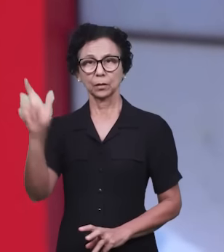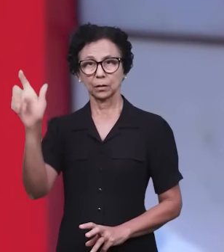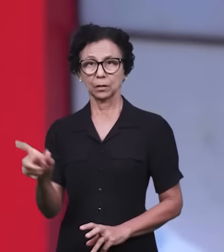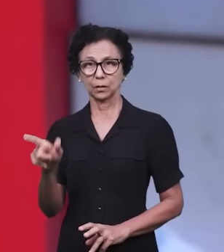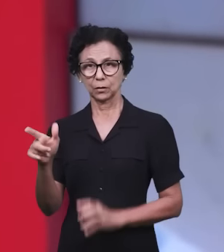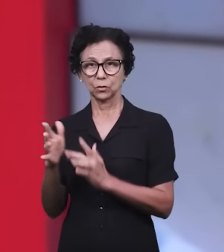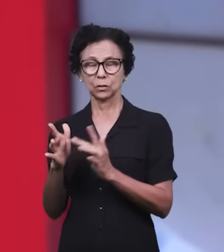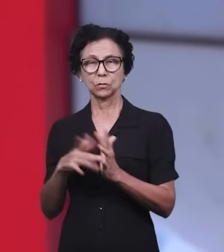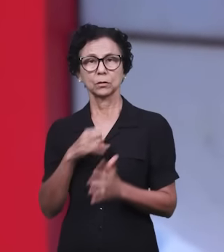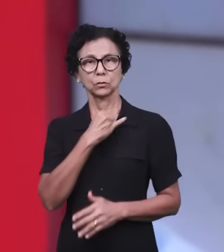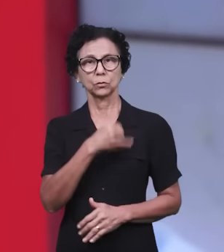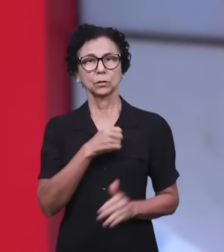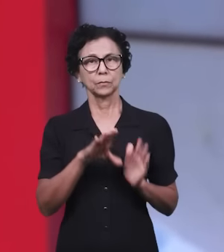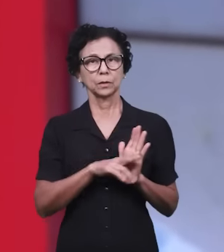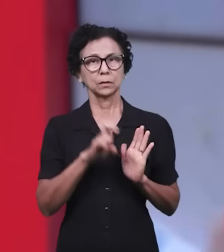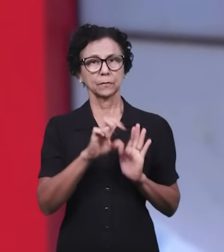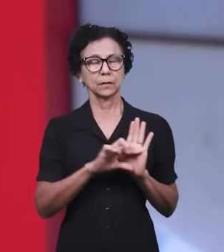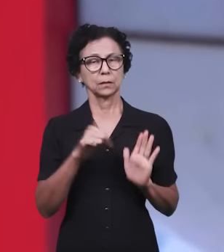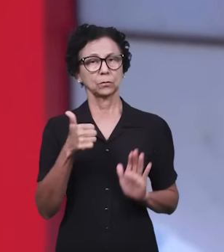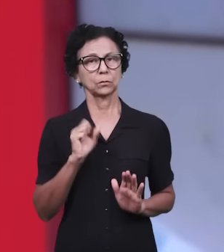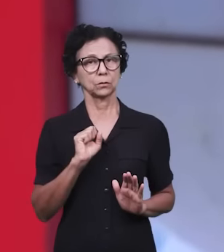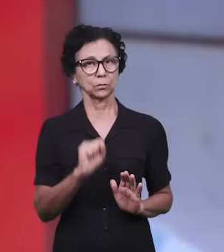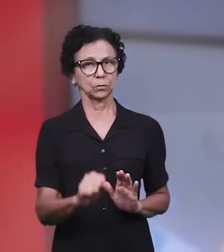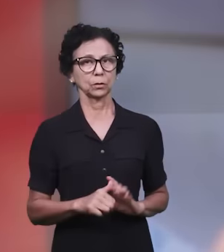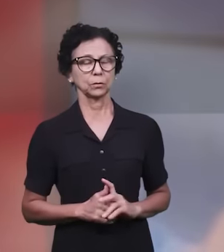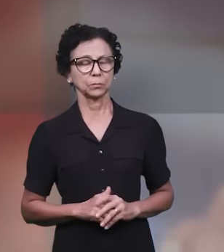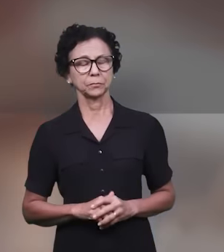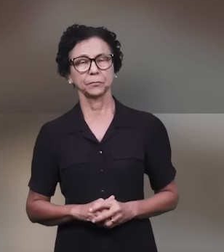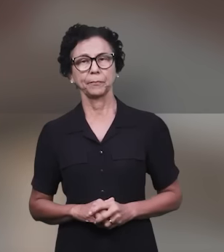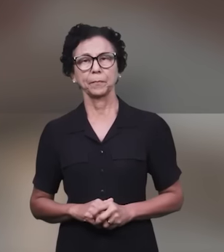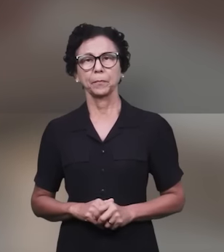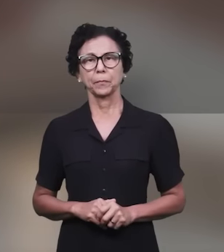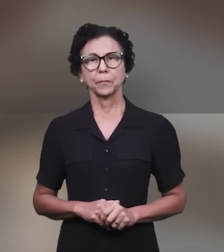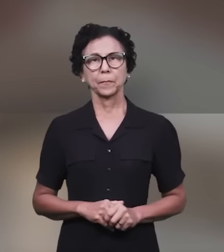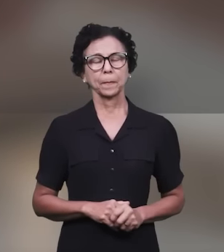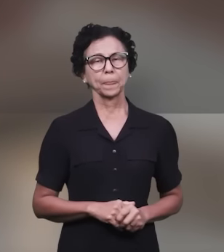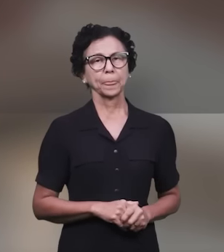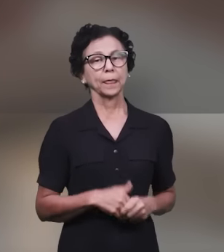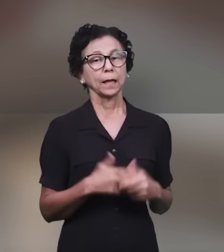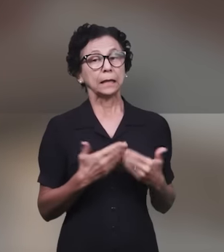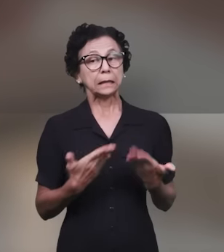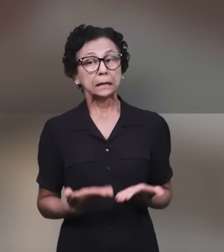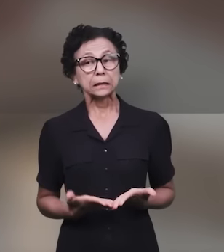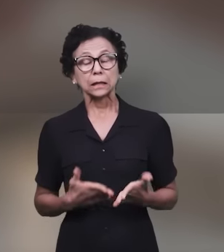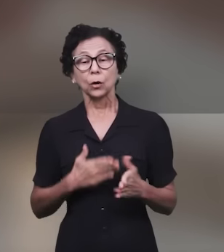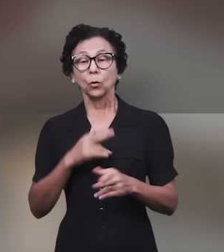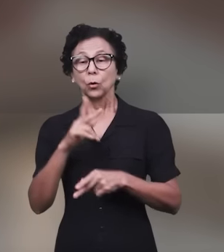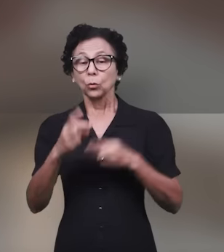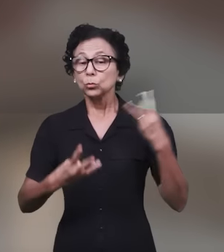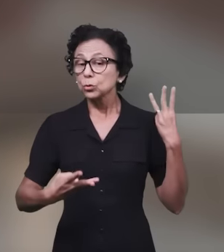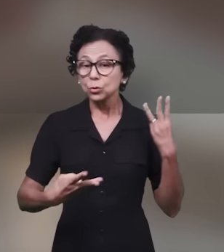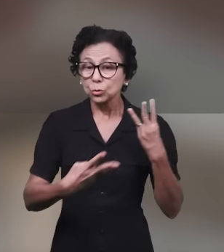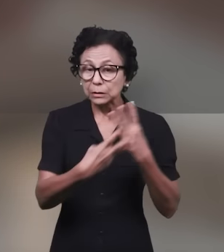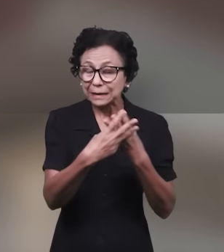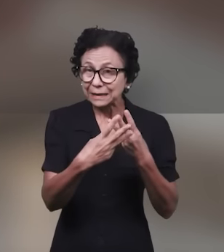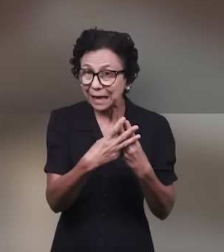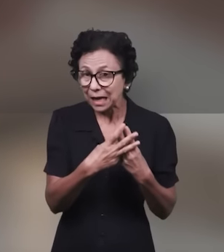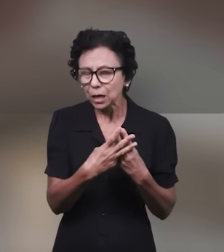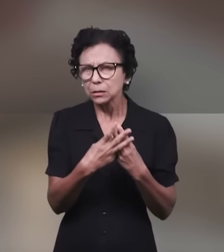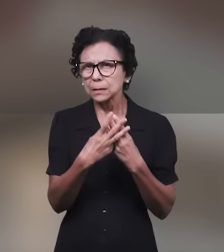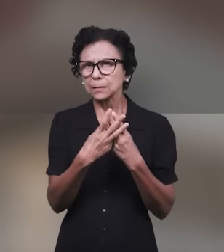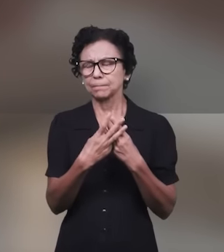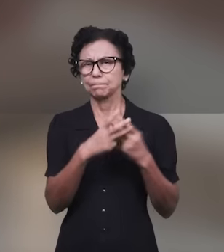João 5,18, diz aqui o texto, diz assim, ó, por isso, pois, os judeus ainda mais